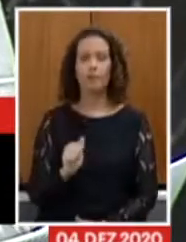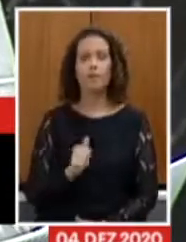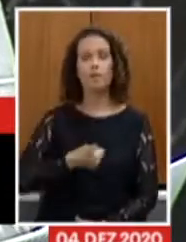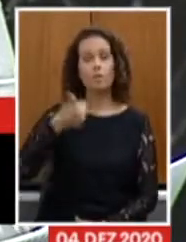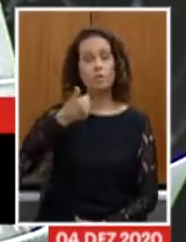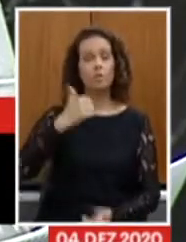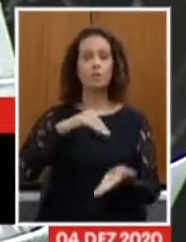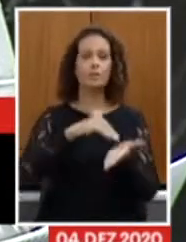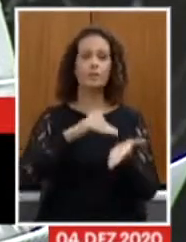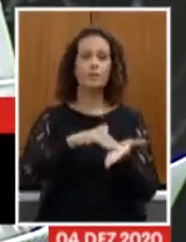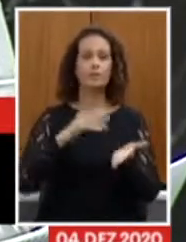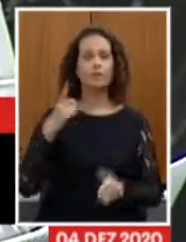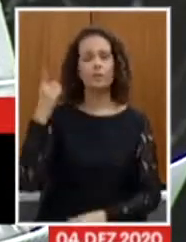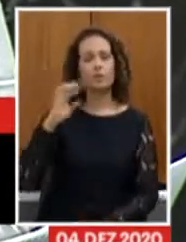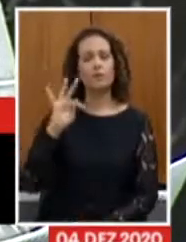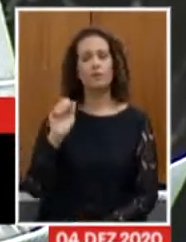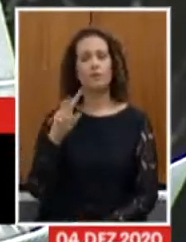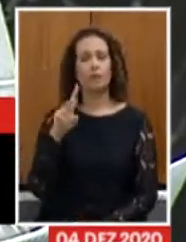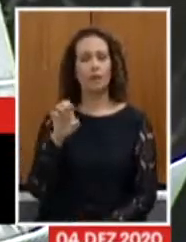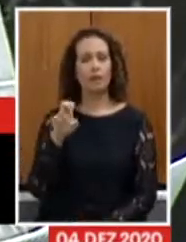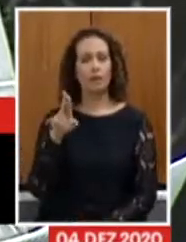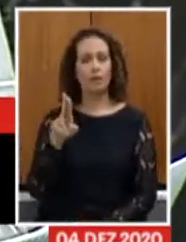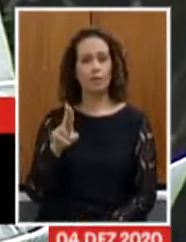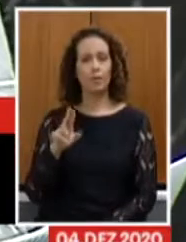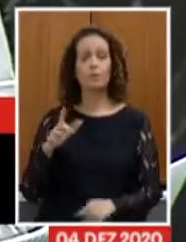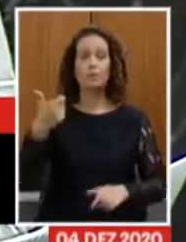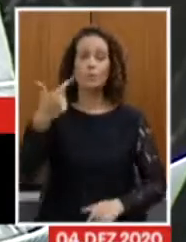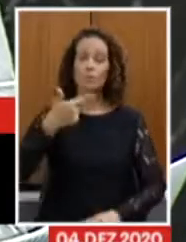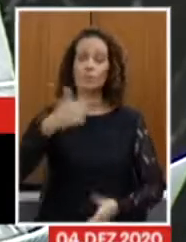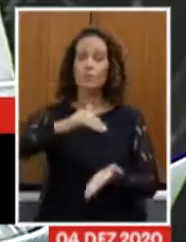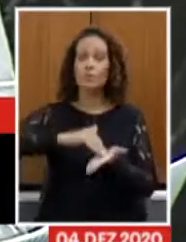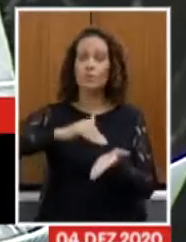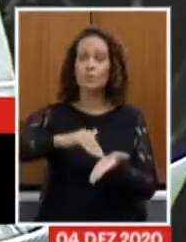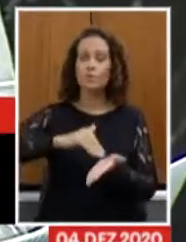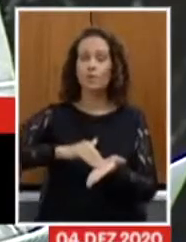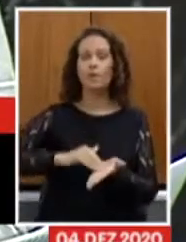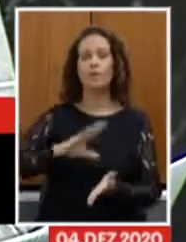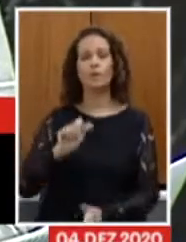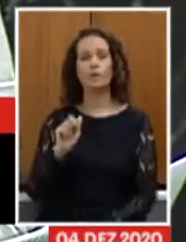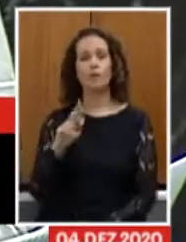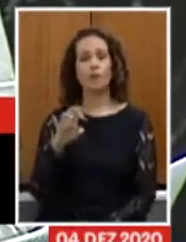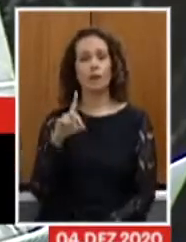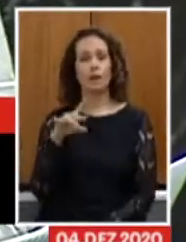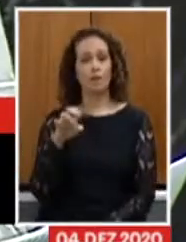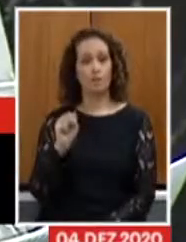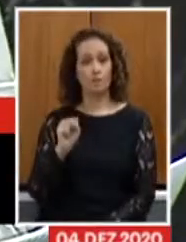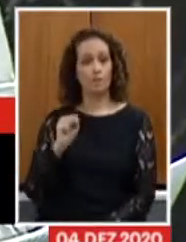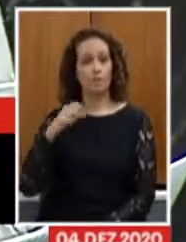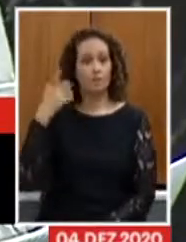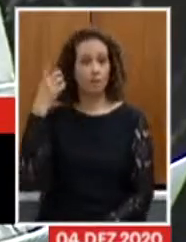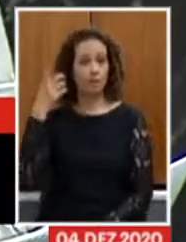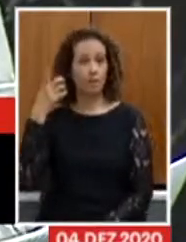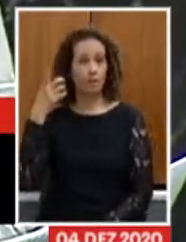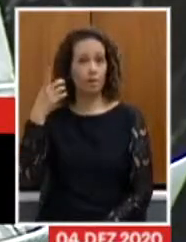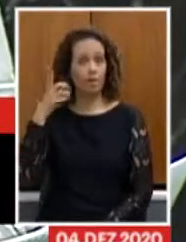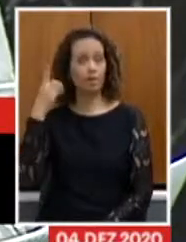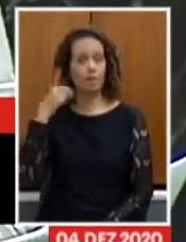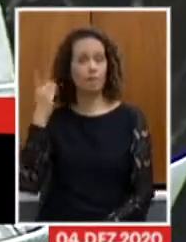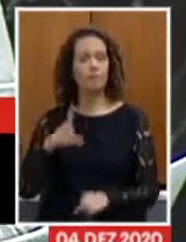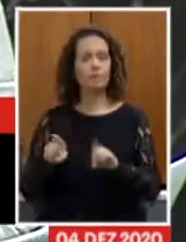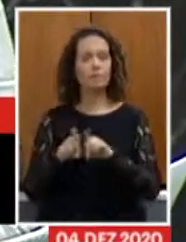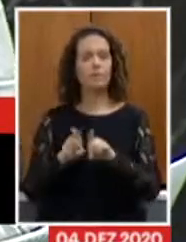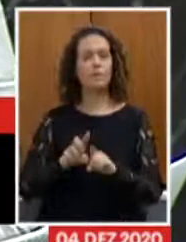primeiro secretário, deputado Tadeu Martins Leite, segundo secretário, deputado Carlos Henrique e terceiro secretário, deputado Arlen